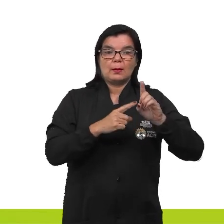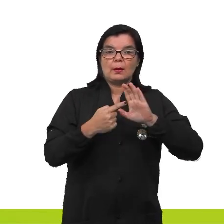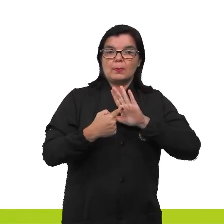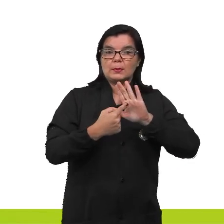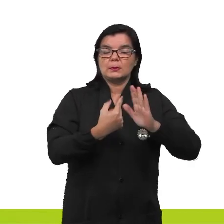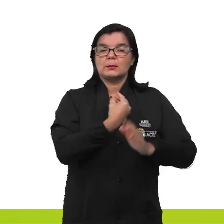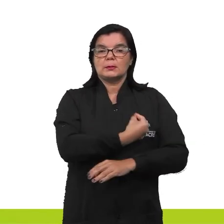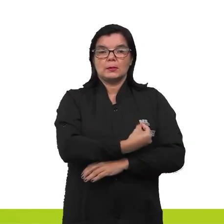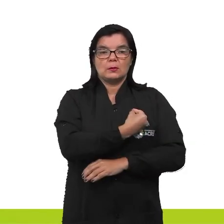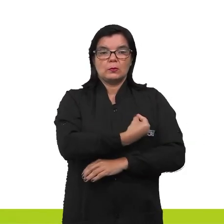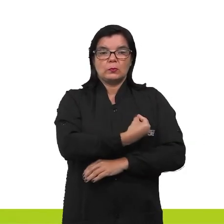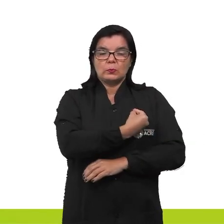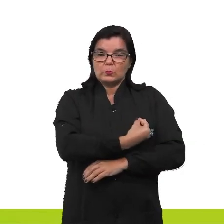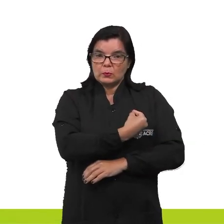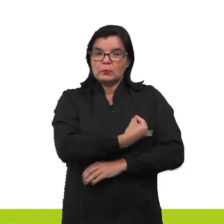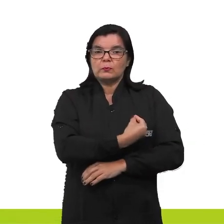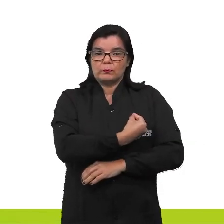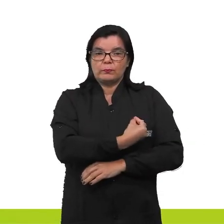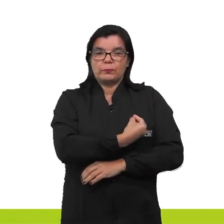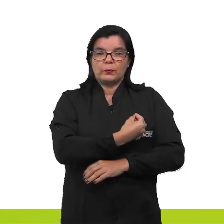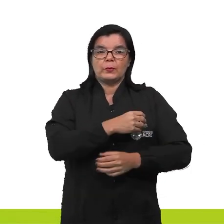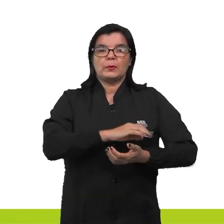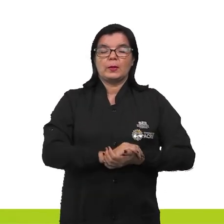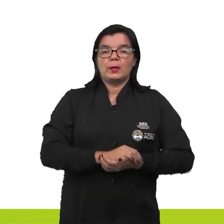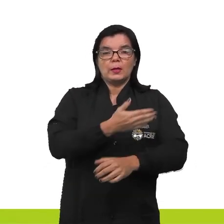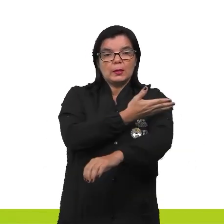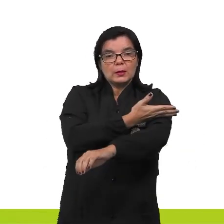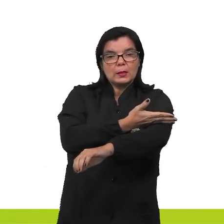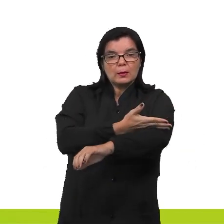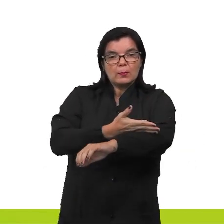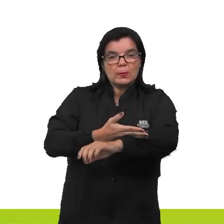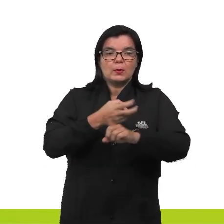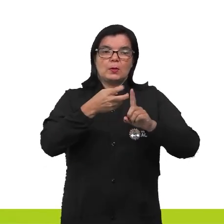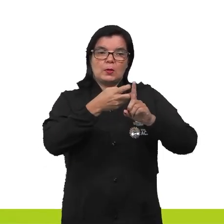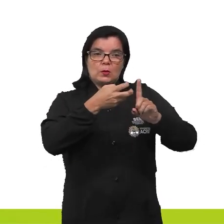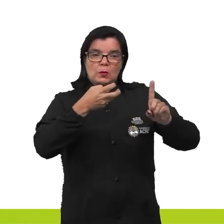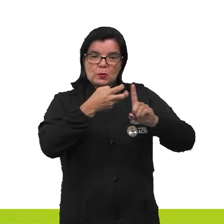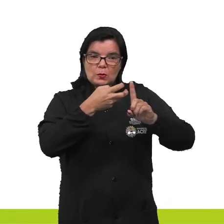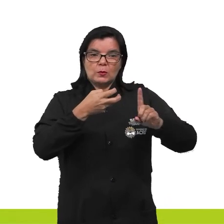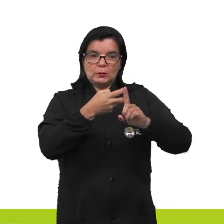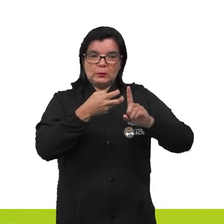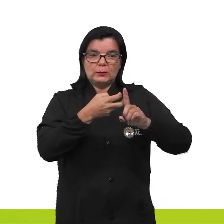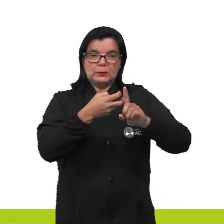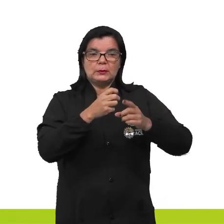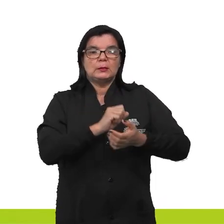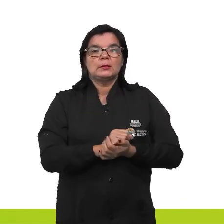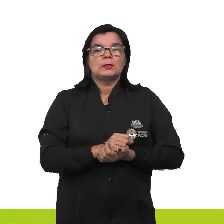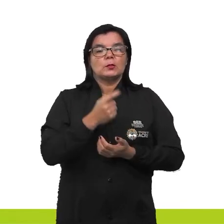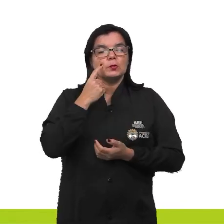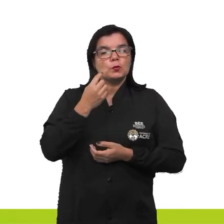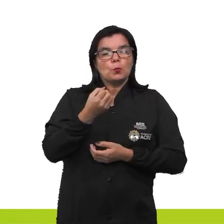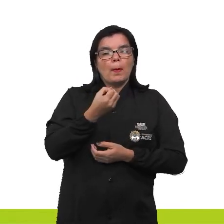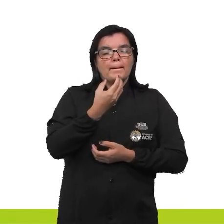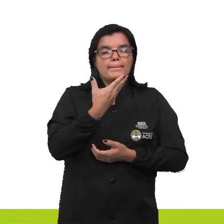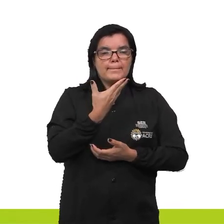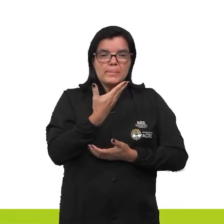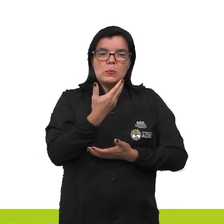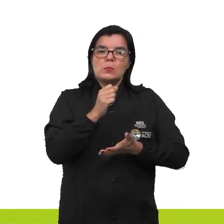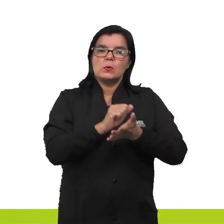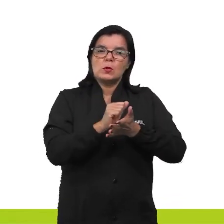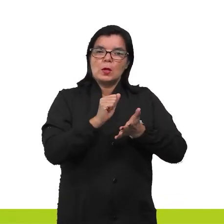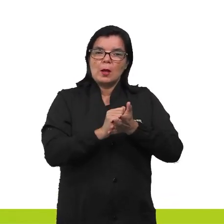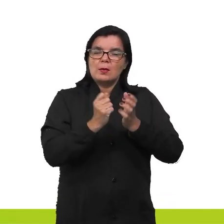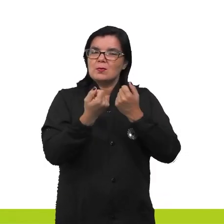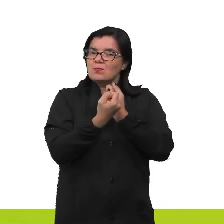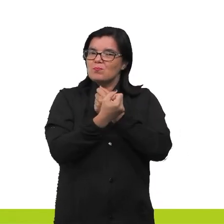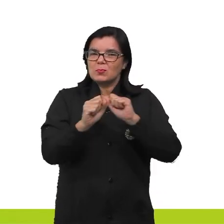a representação da convivência belicosa entre brancos e indígenas, sinalizando nessa